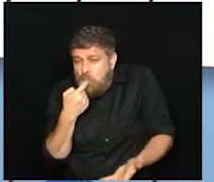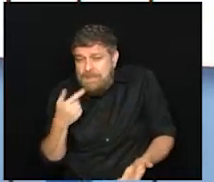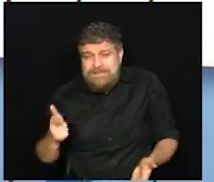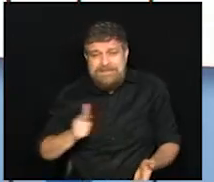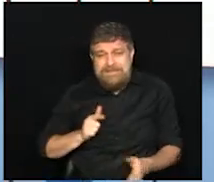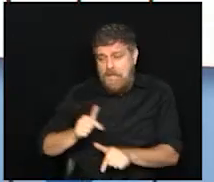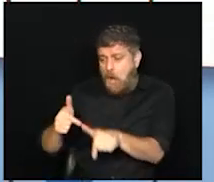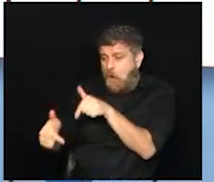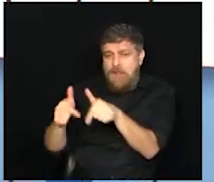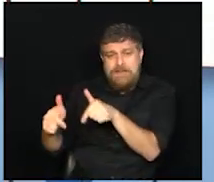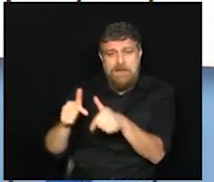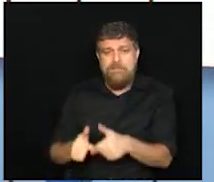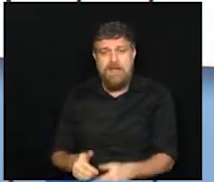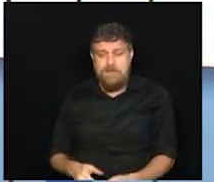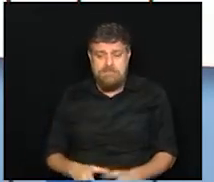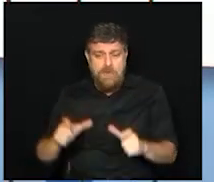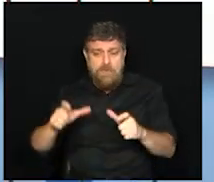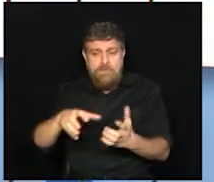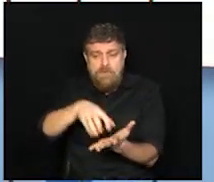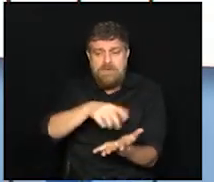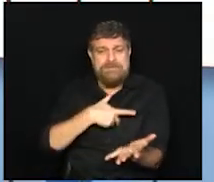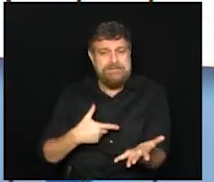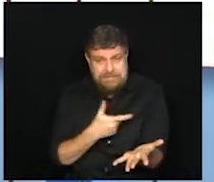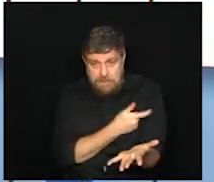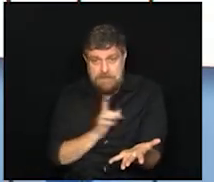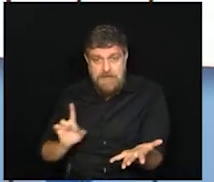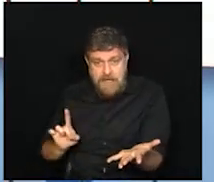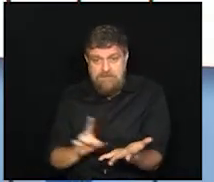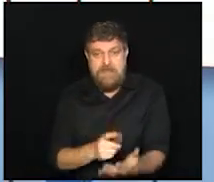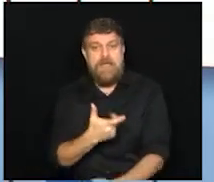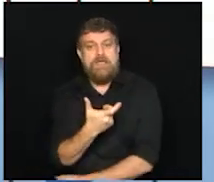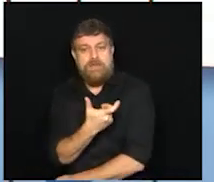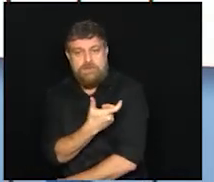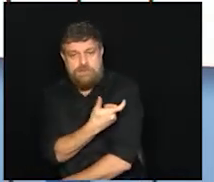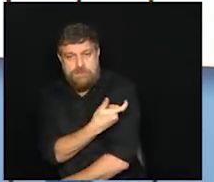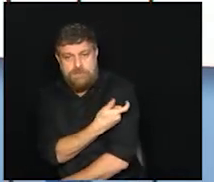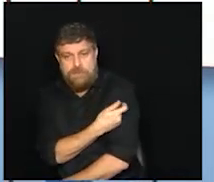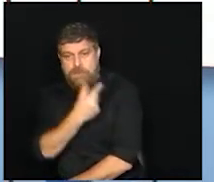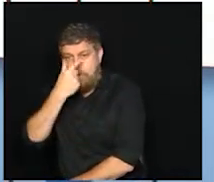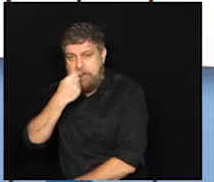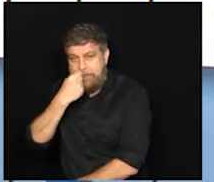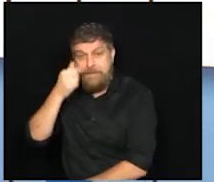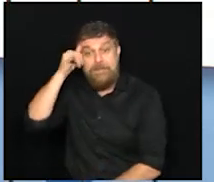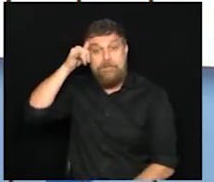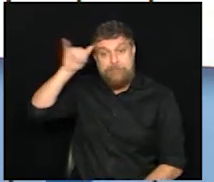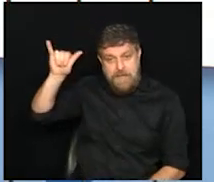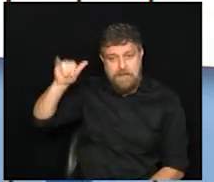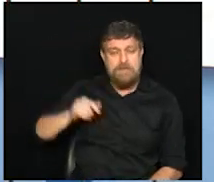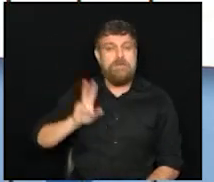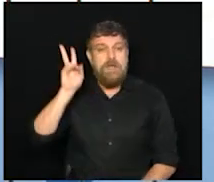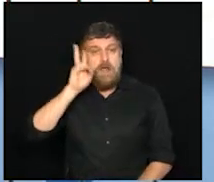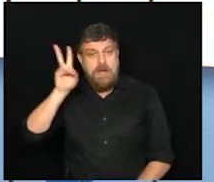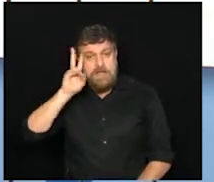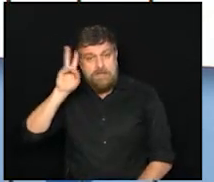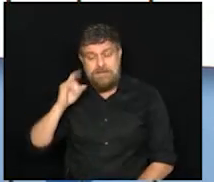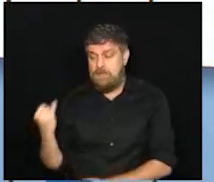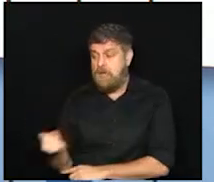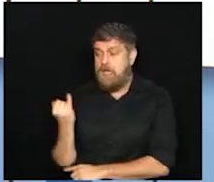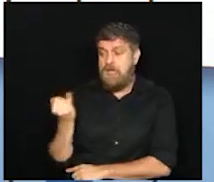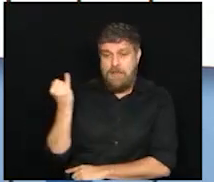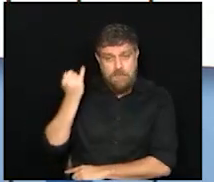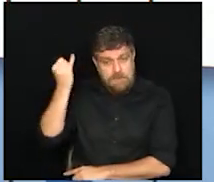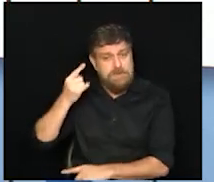seu trabalho, onde for melhor, para fazer essa imunização. Lembrando que essa imunização é